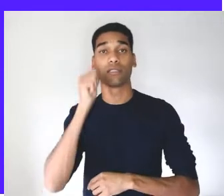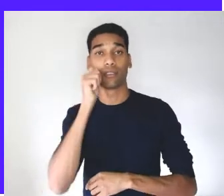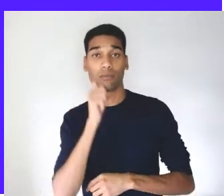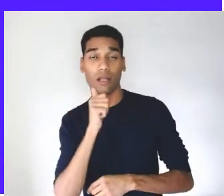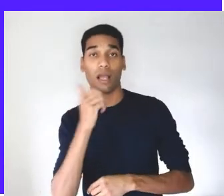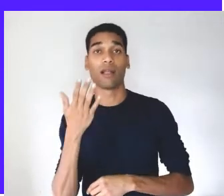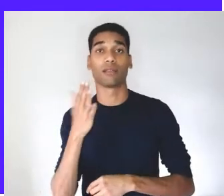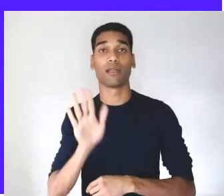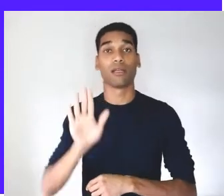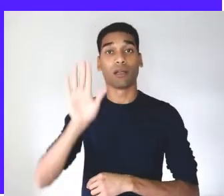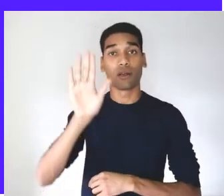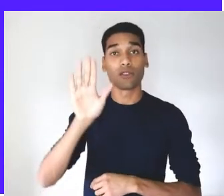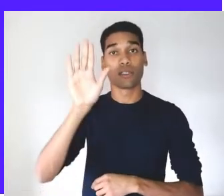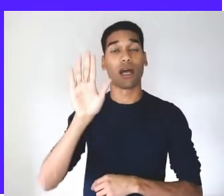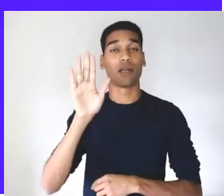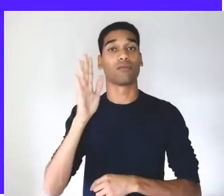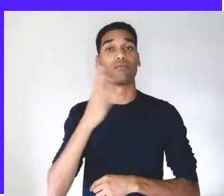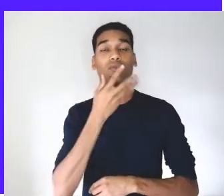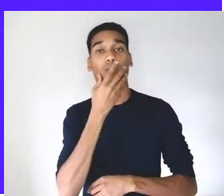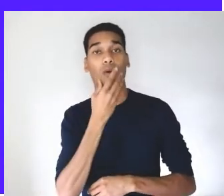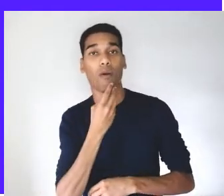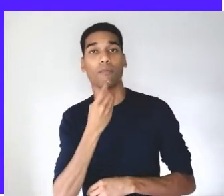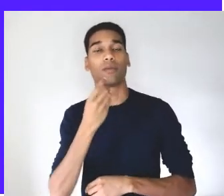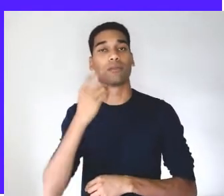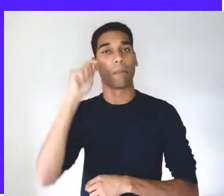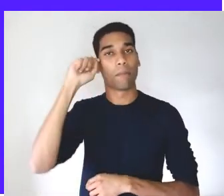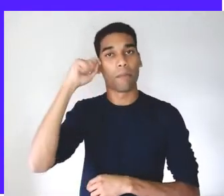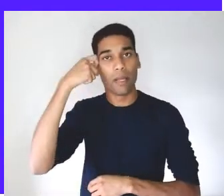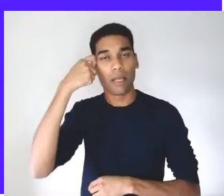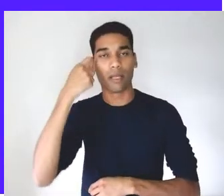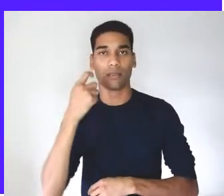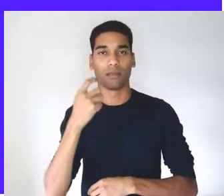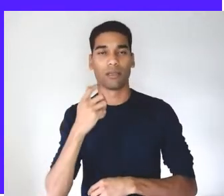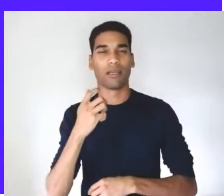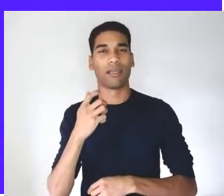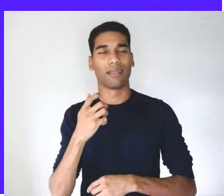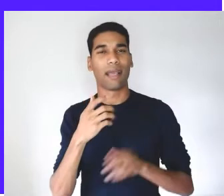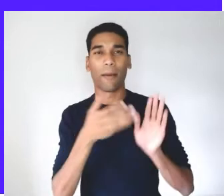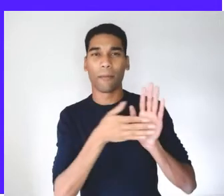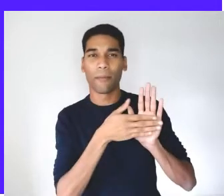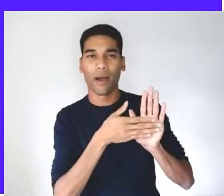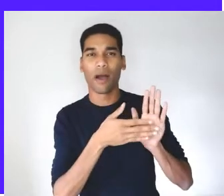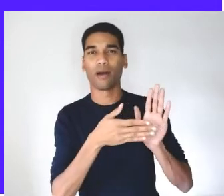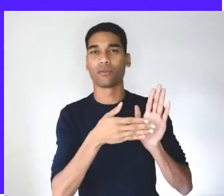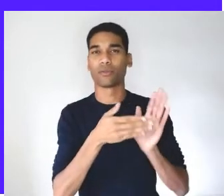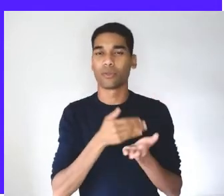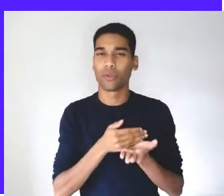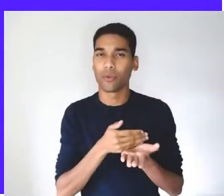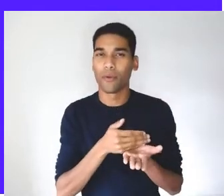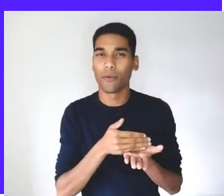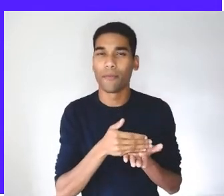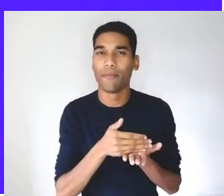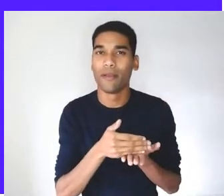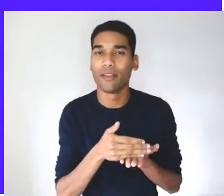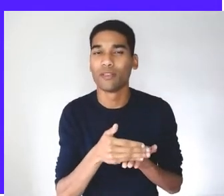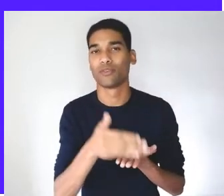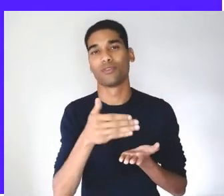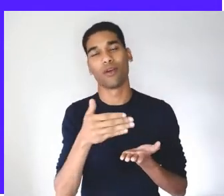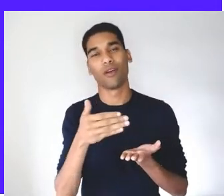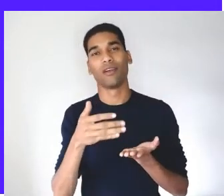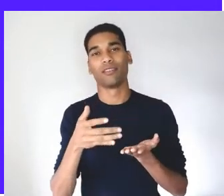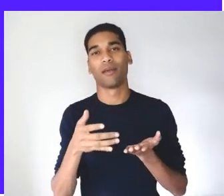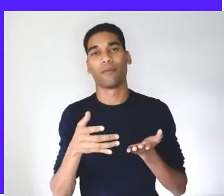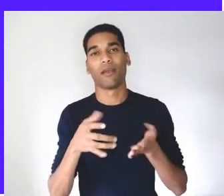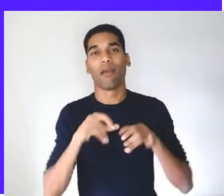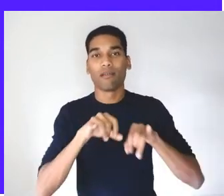uma pauta que ia sair lá para o meio da cobertura, sabe? Foi uma pauta que começou a cobertura de política também. Quando o